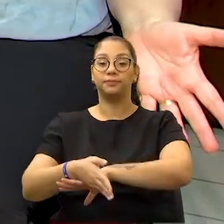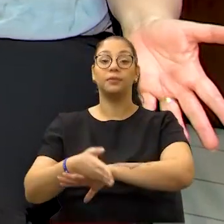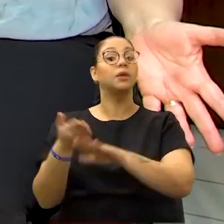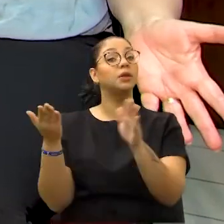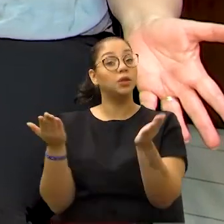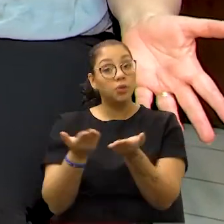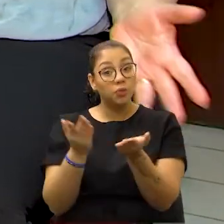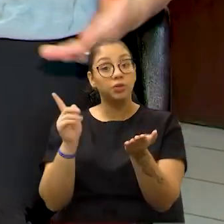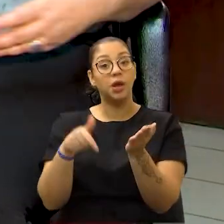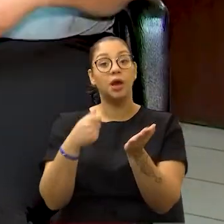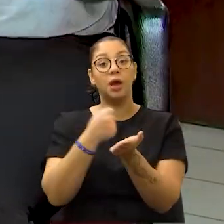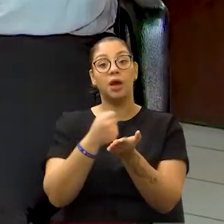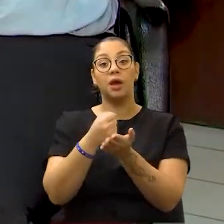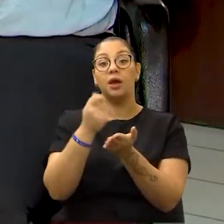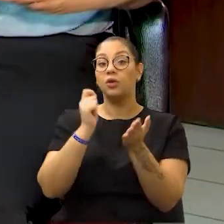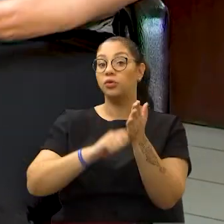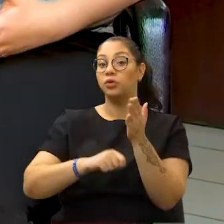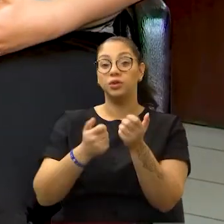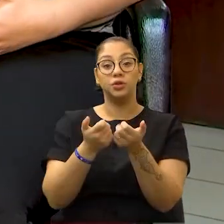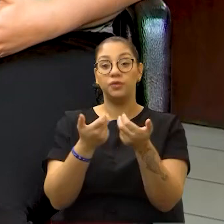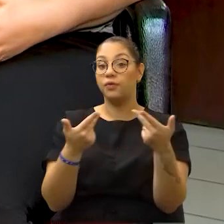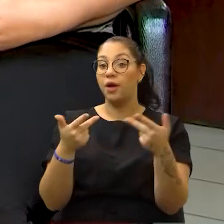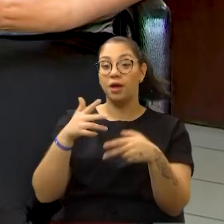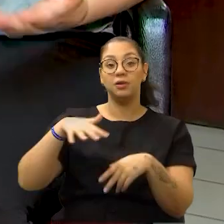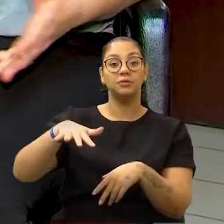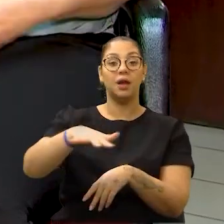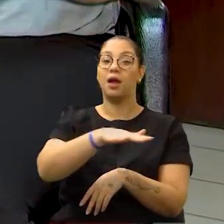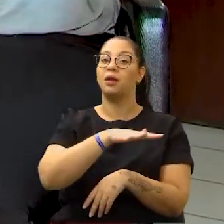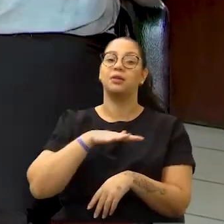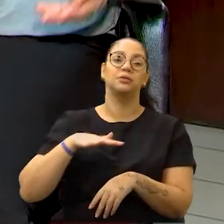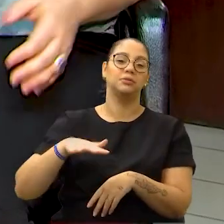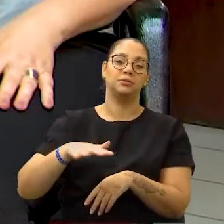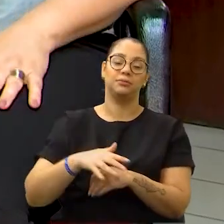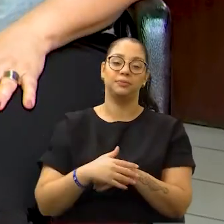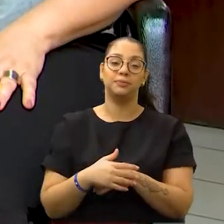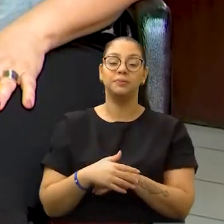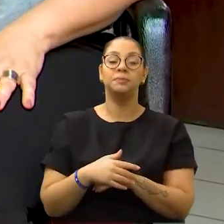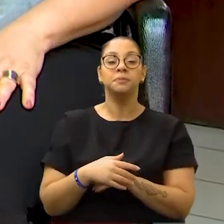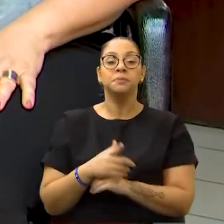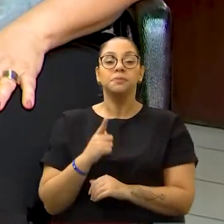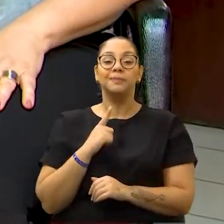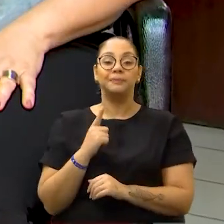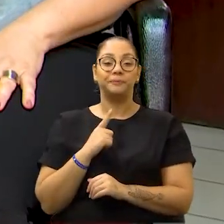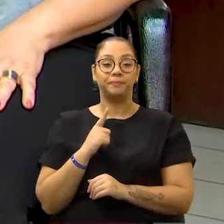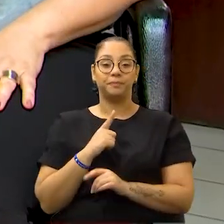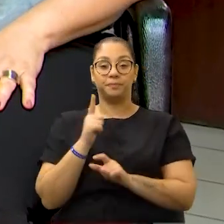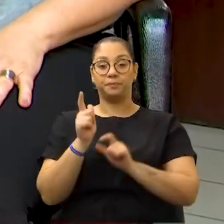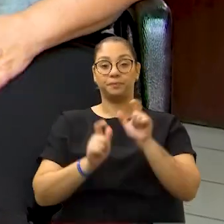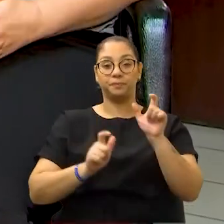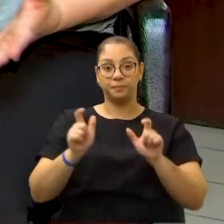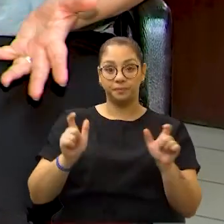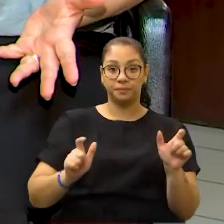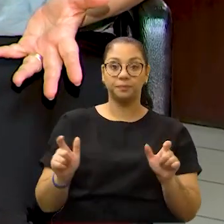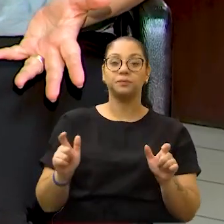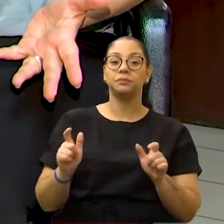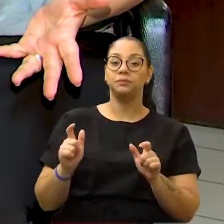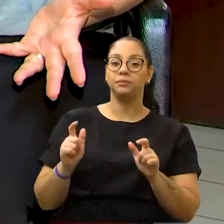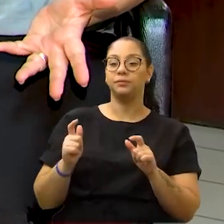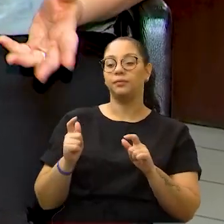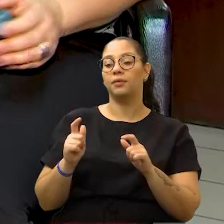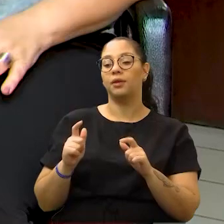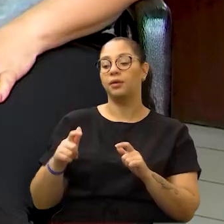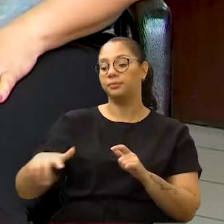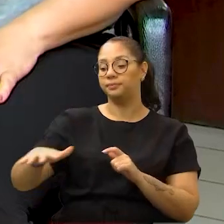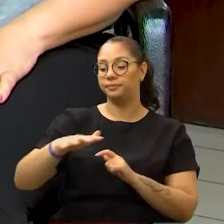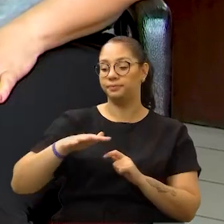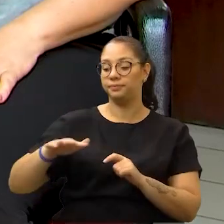é um trabalhador em diversas áreas, né? Diversas áreas. Nós temos as pessoas marginalizadas